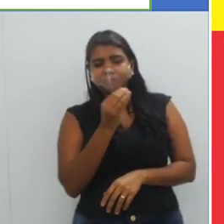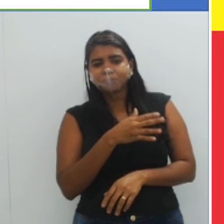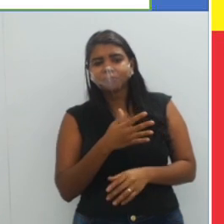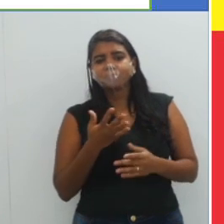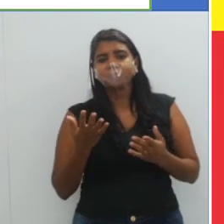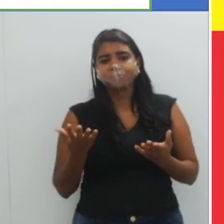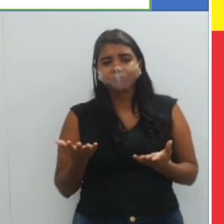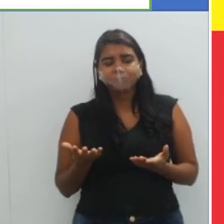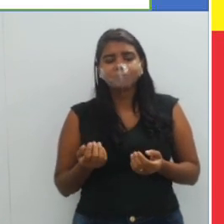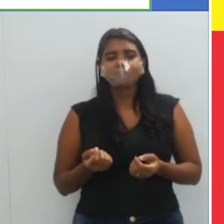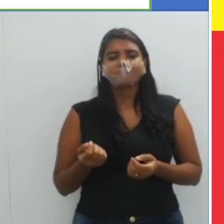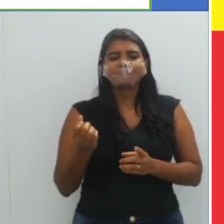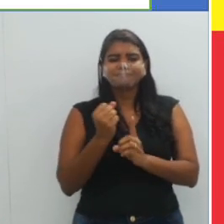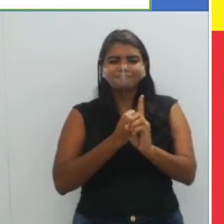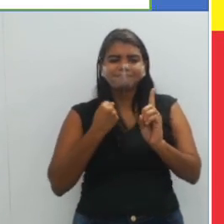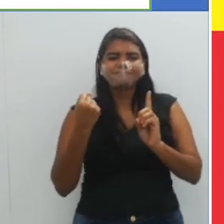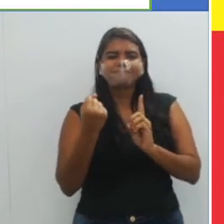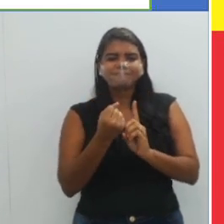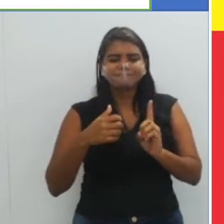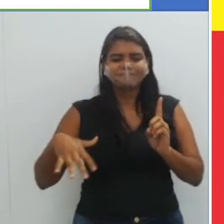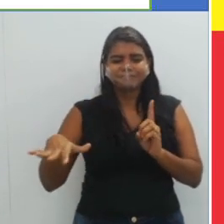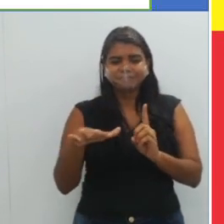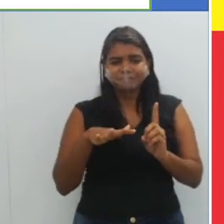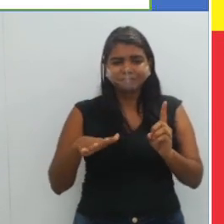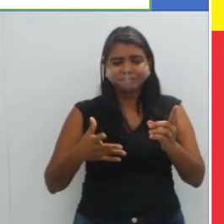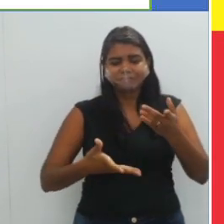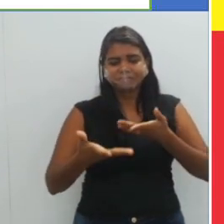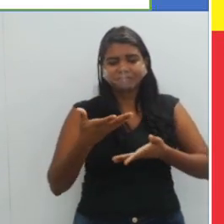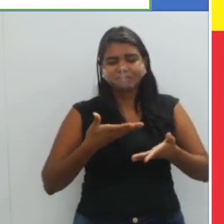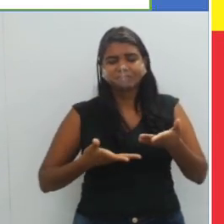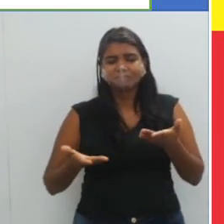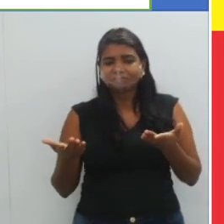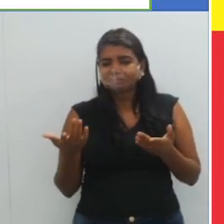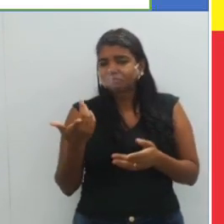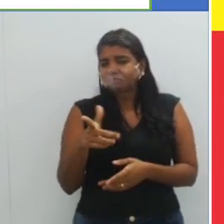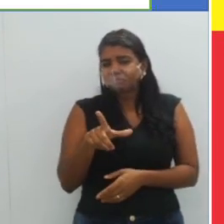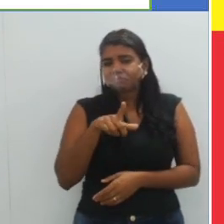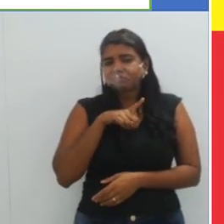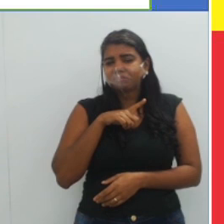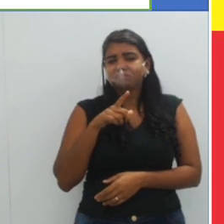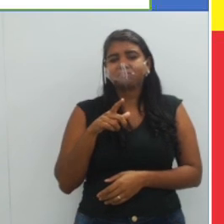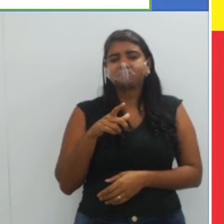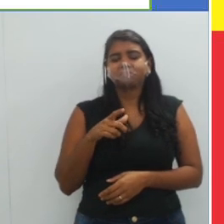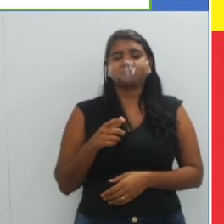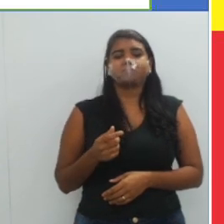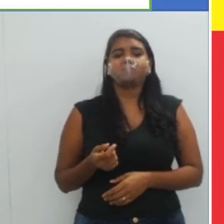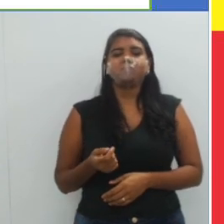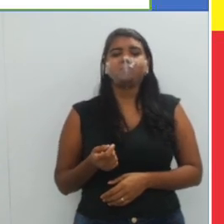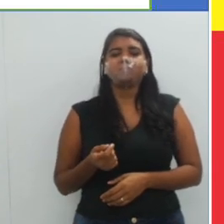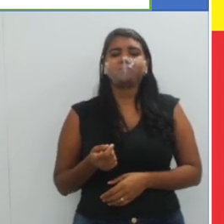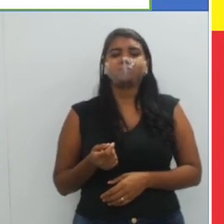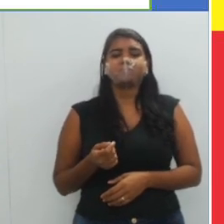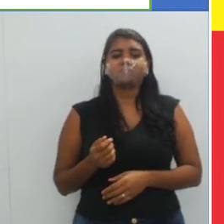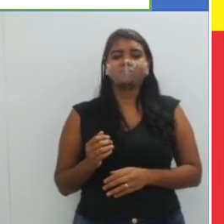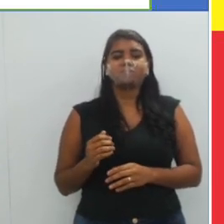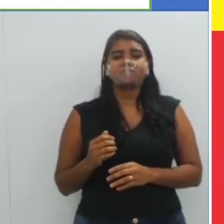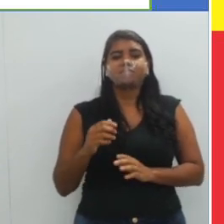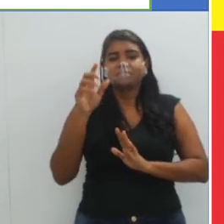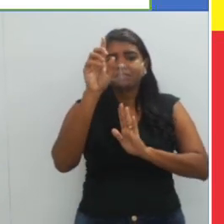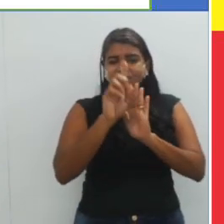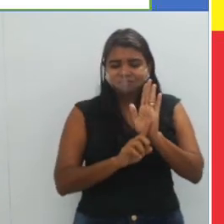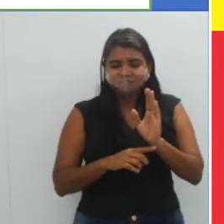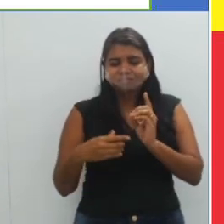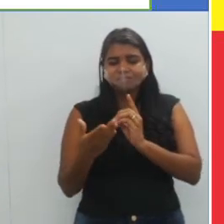palavra excluídos, da sociedade, marginalizados e não tiveram a plenitude de